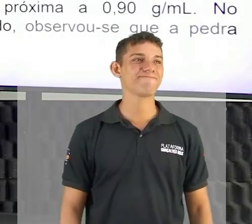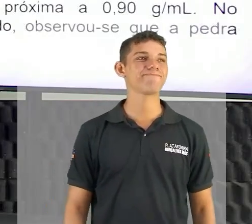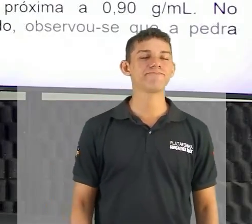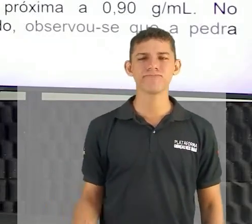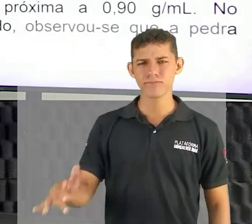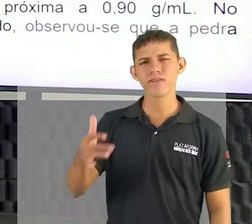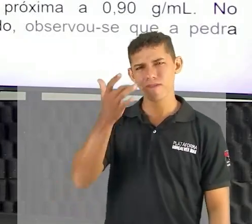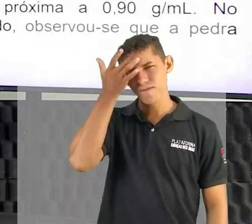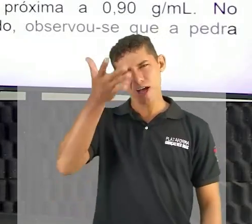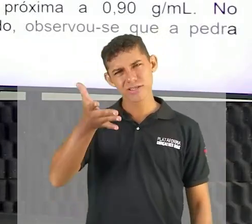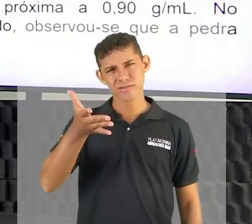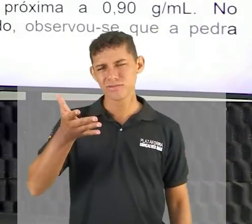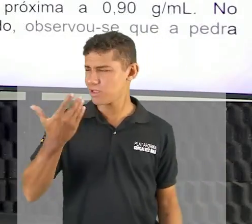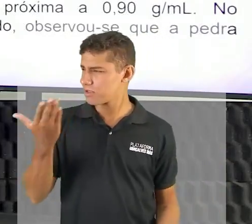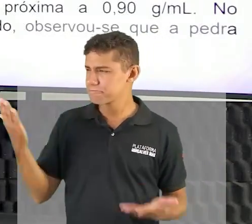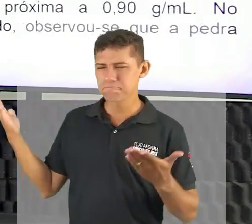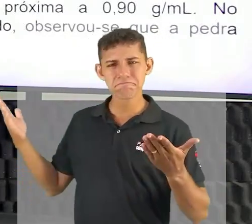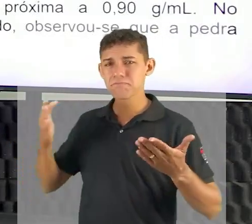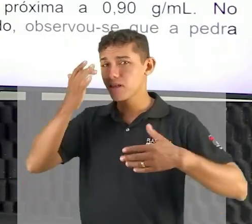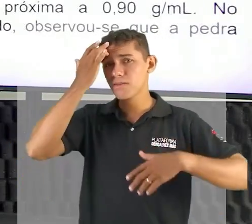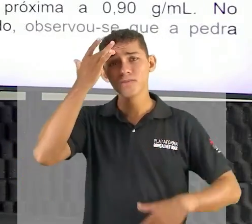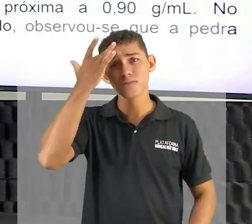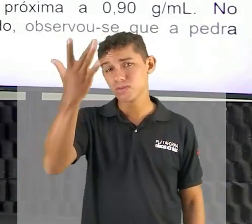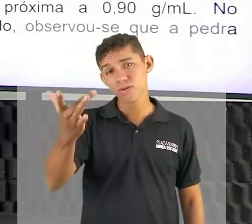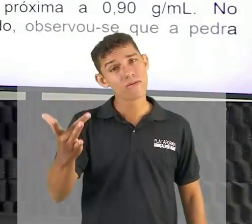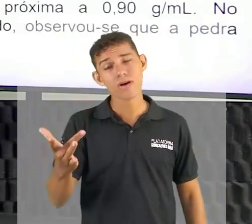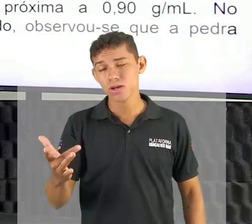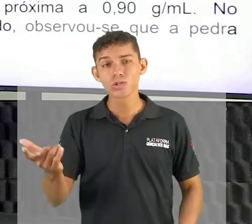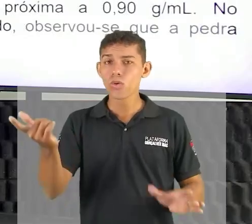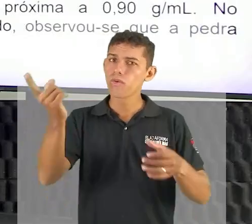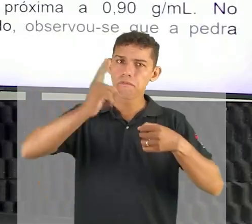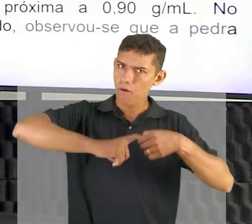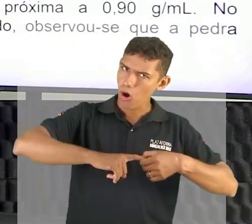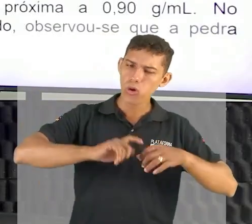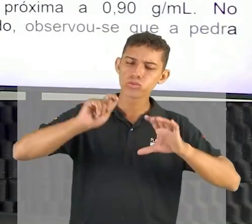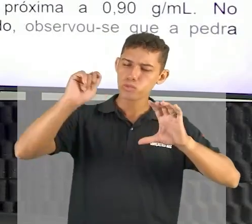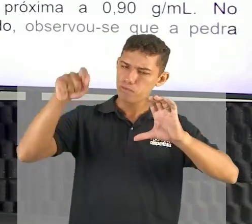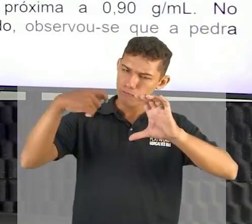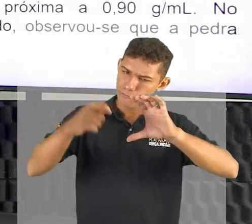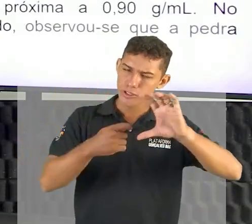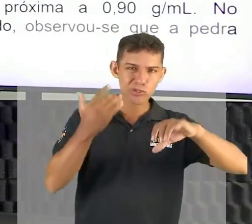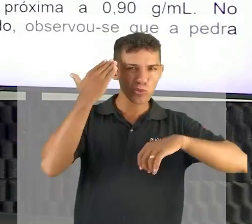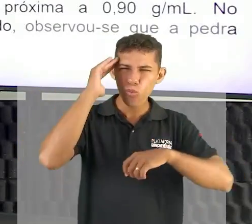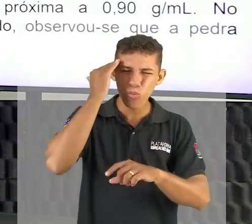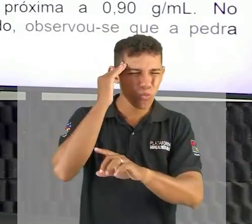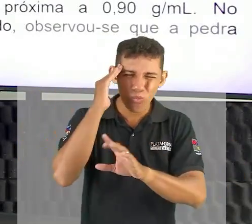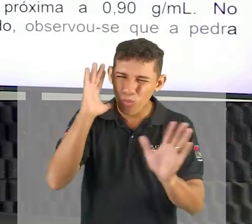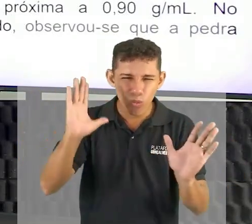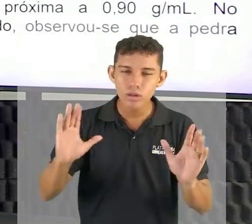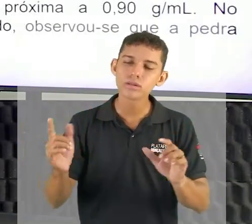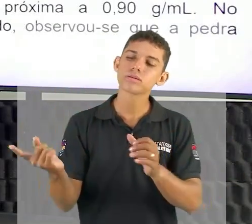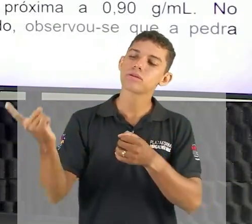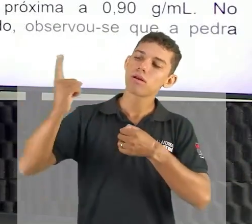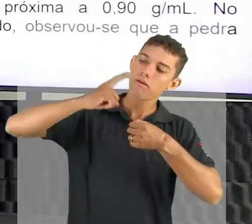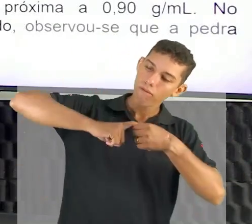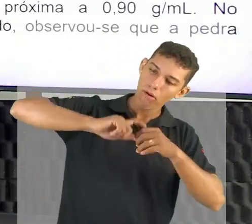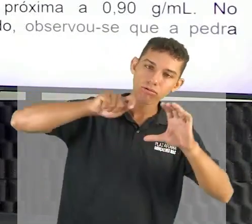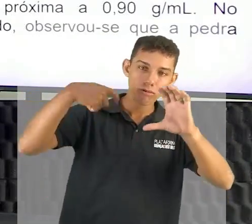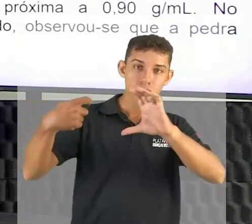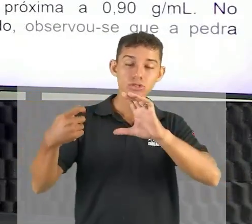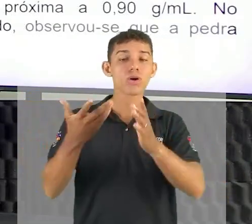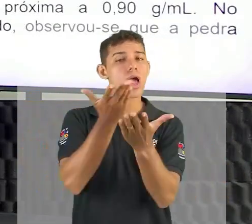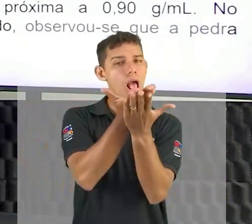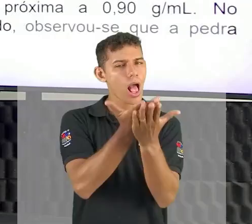Tranquilo, gente? Uma questão bem tranquila. Volta o vídeo aí quantas vezes for possível. Importante que você saia entendendo